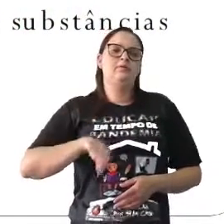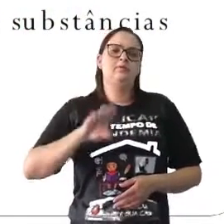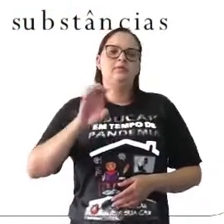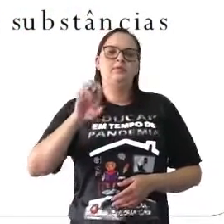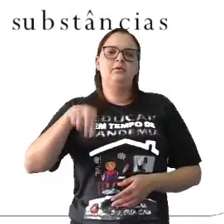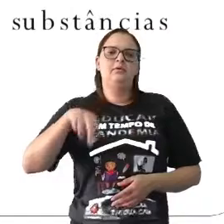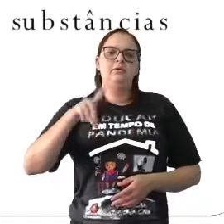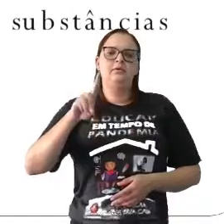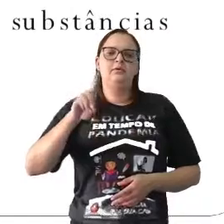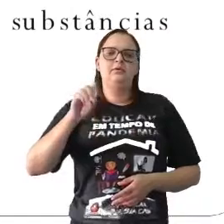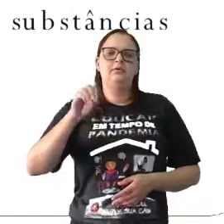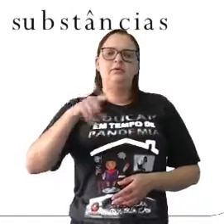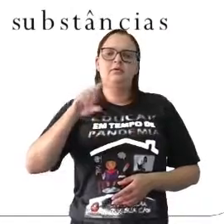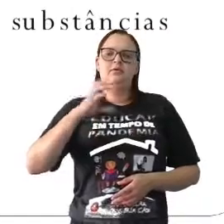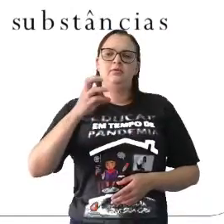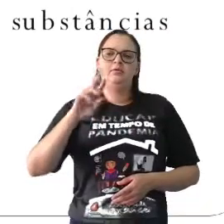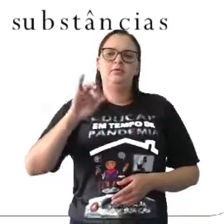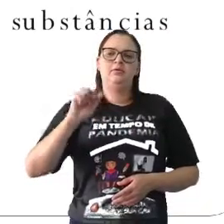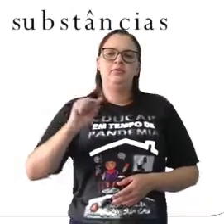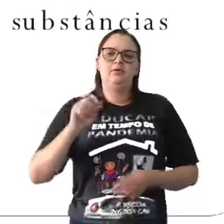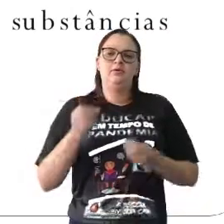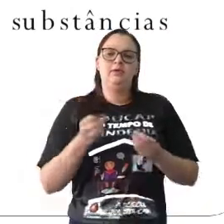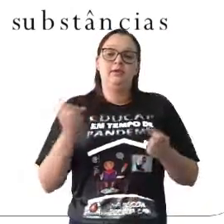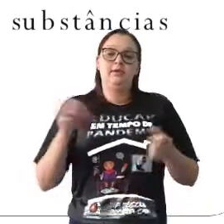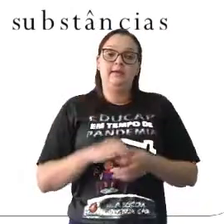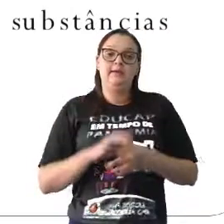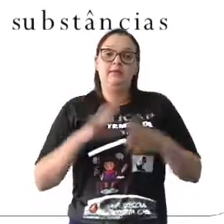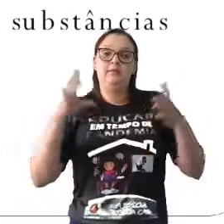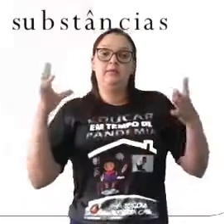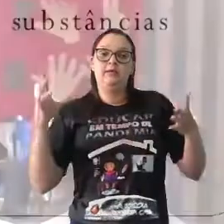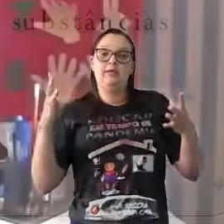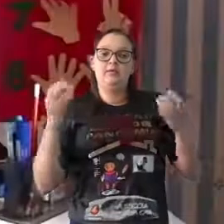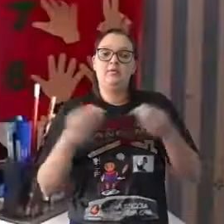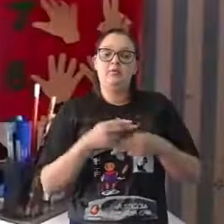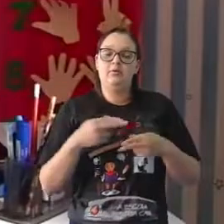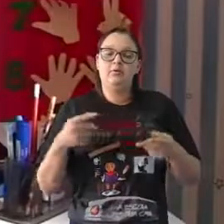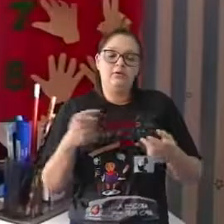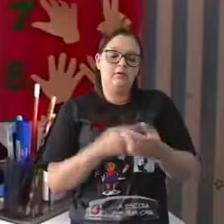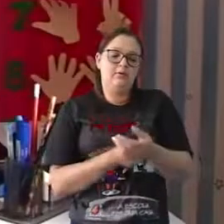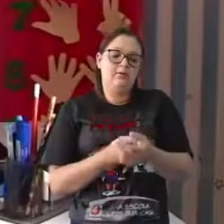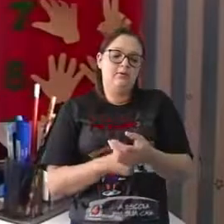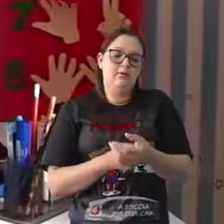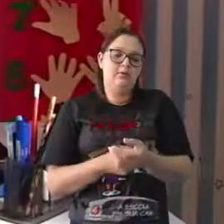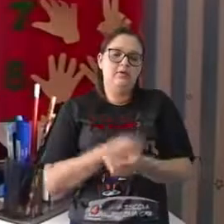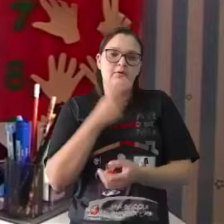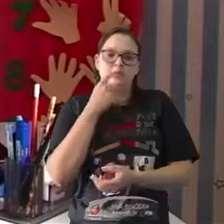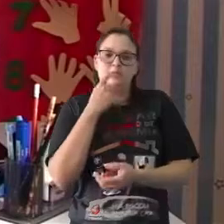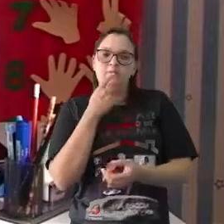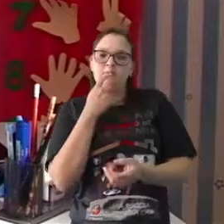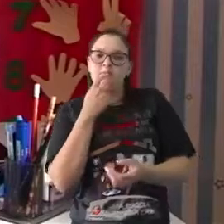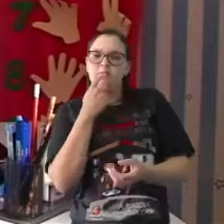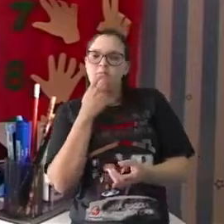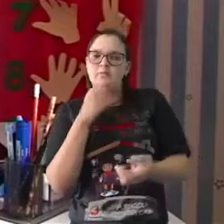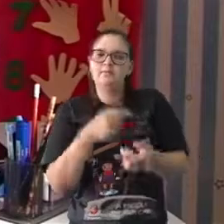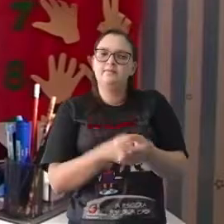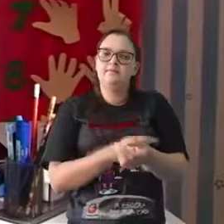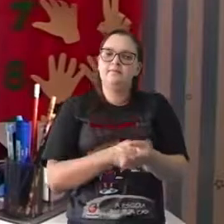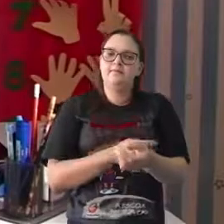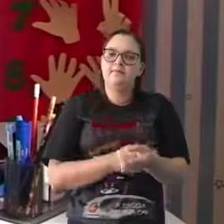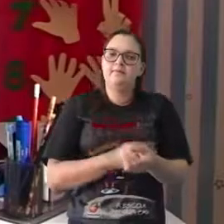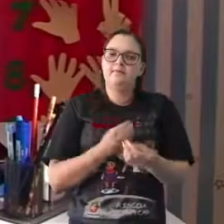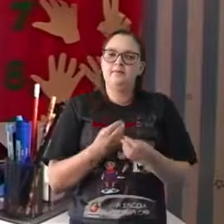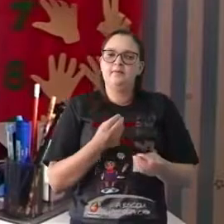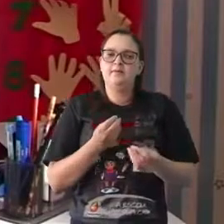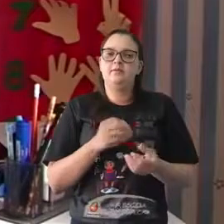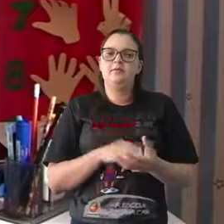liberam substâncias na corrente sanguínea, ou seja, para dentro do nosso corpo. São justamente os hormônios que vão atuar em outras áreas do nosso corpo e